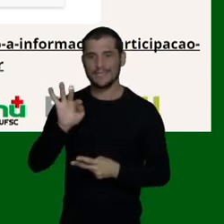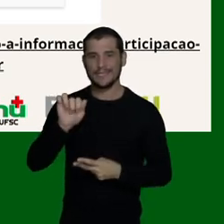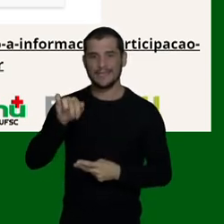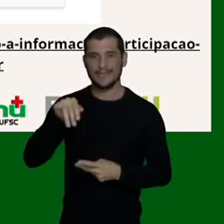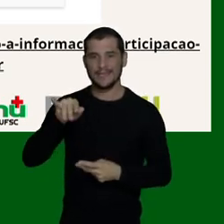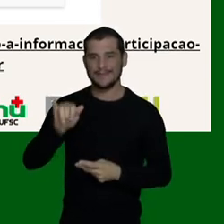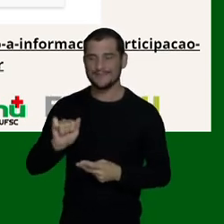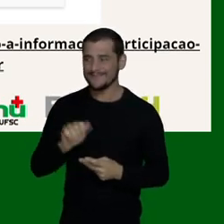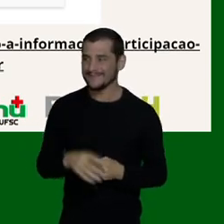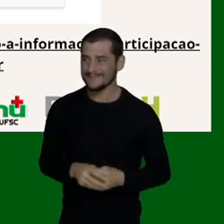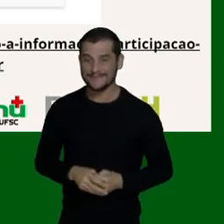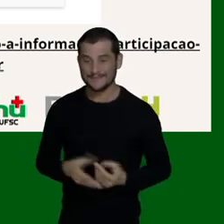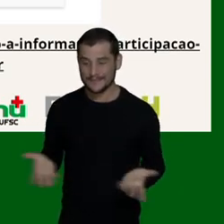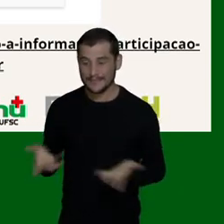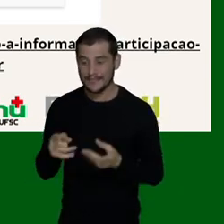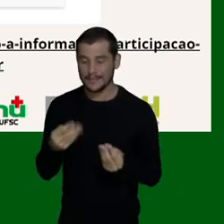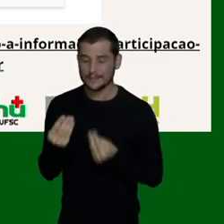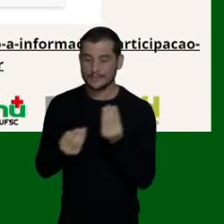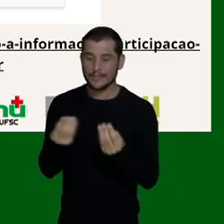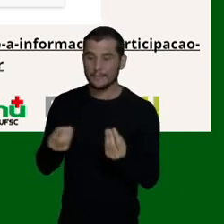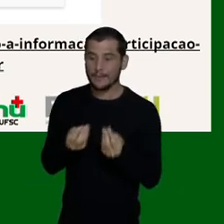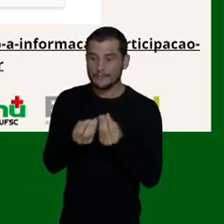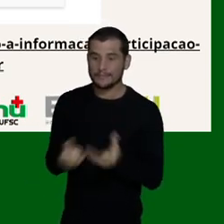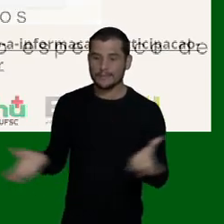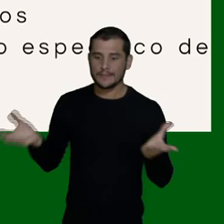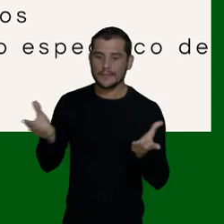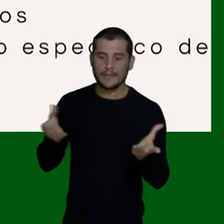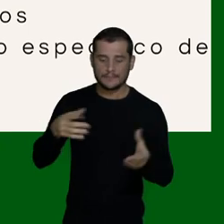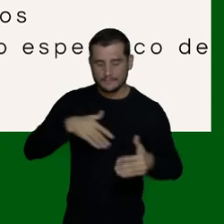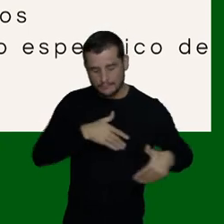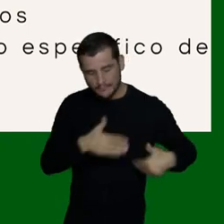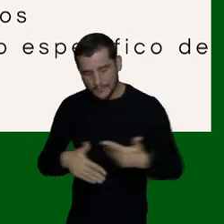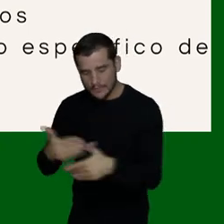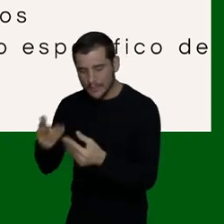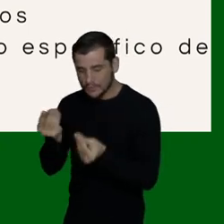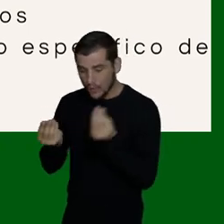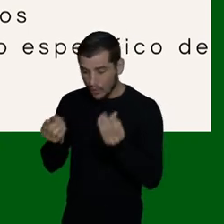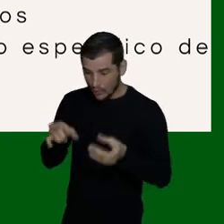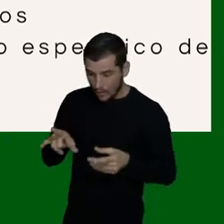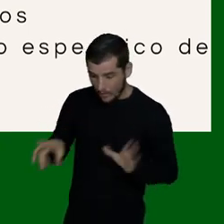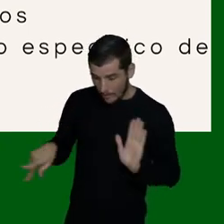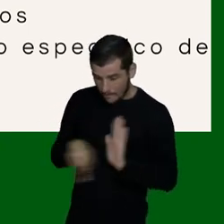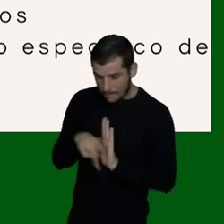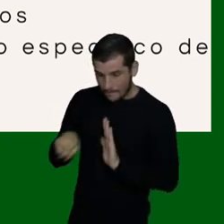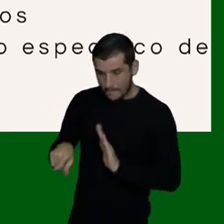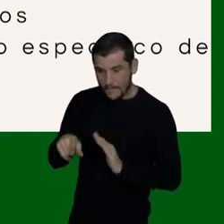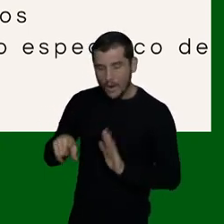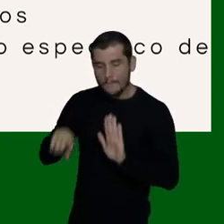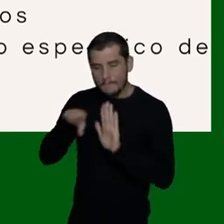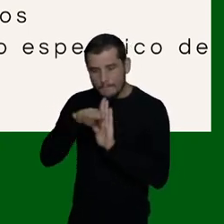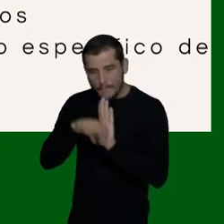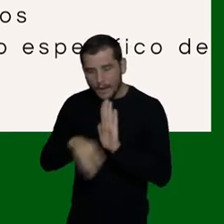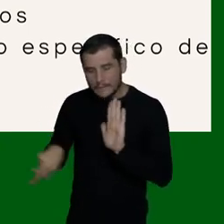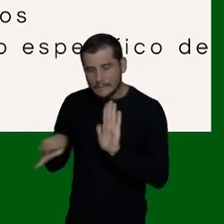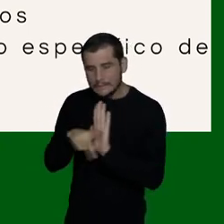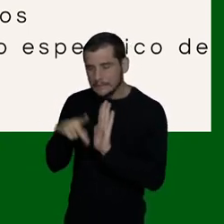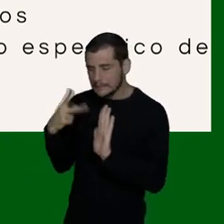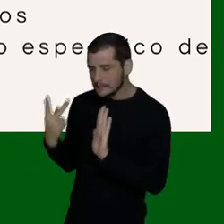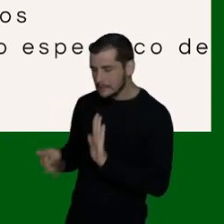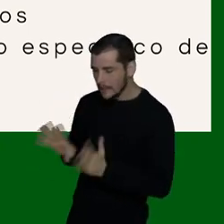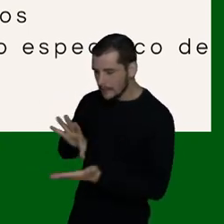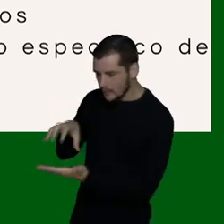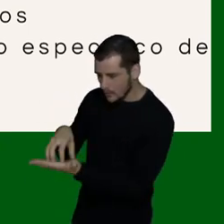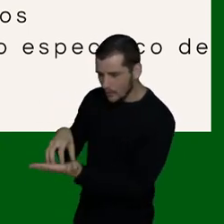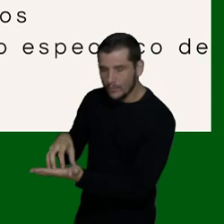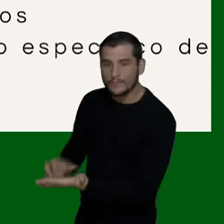relação a estabelecimento desse procedimento operacional padrão aqui existe também a